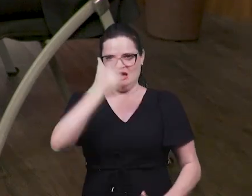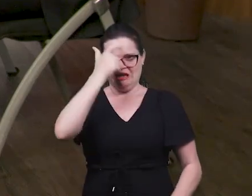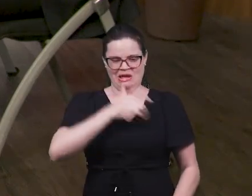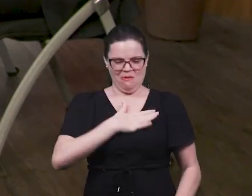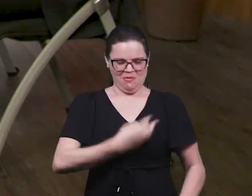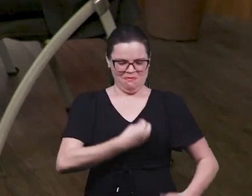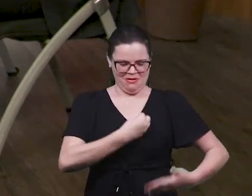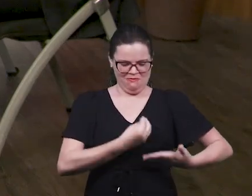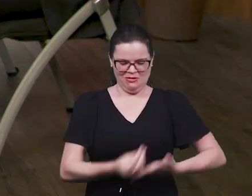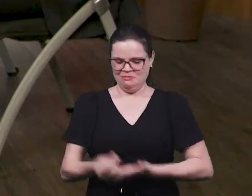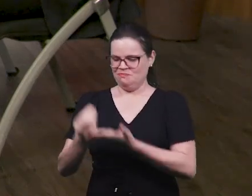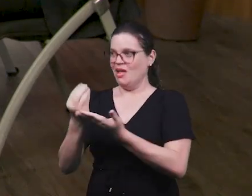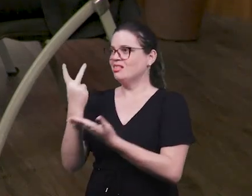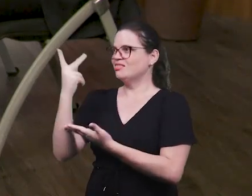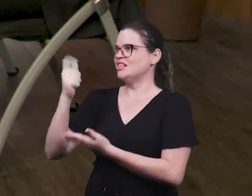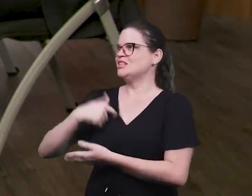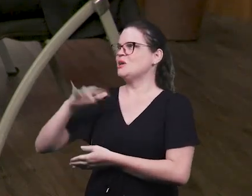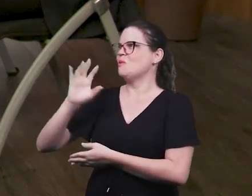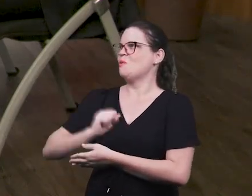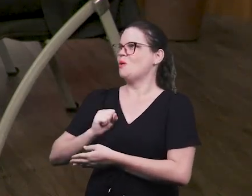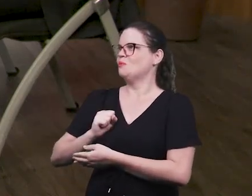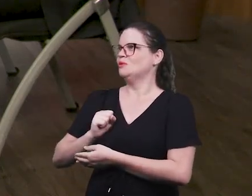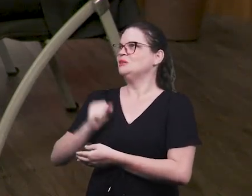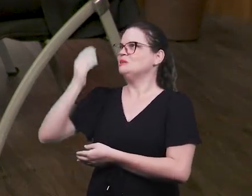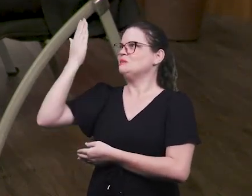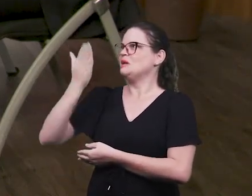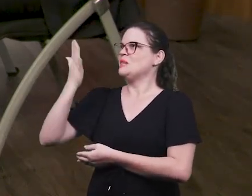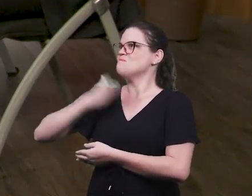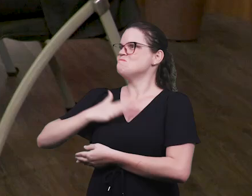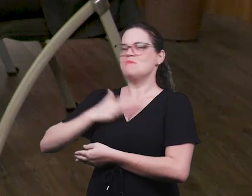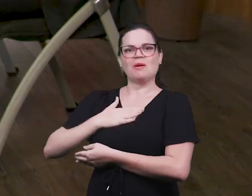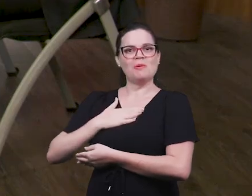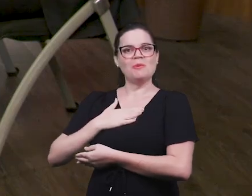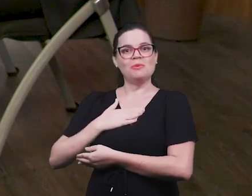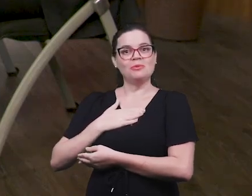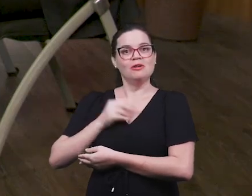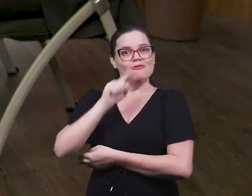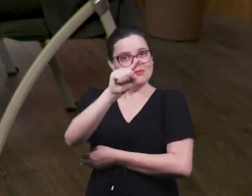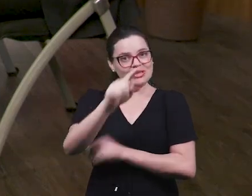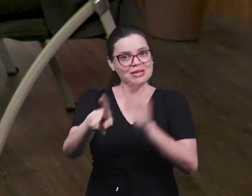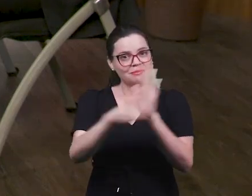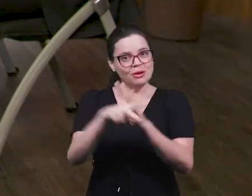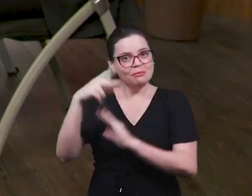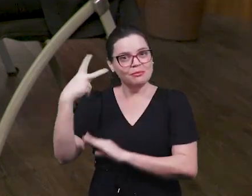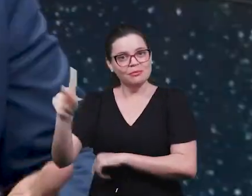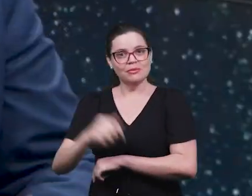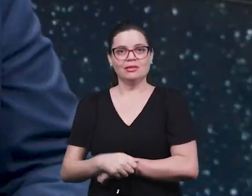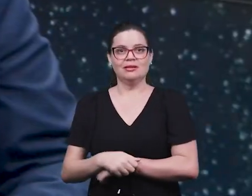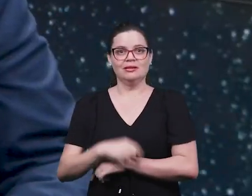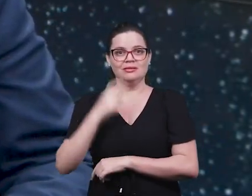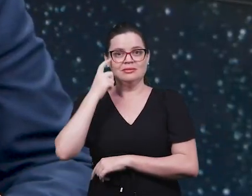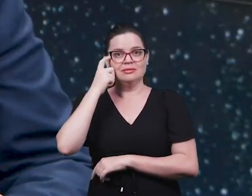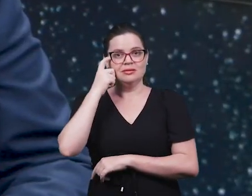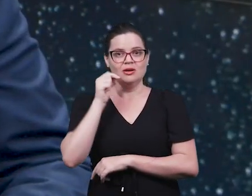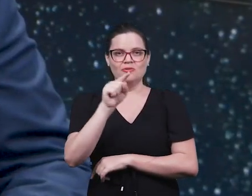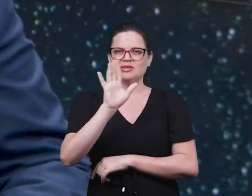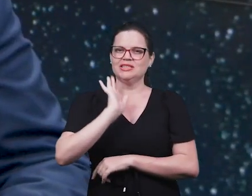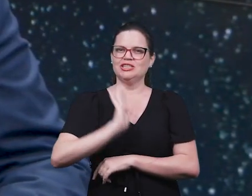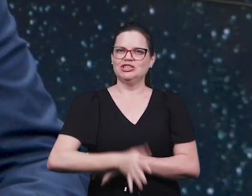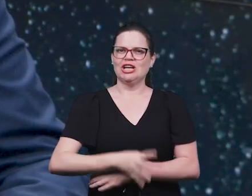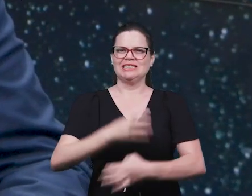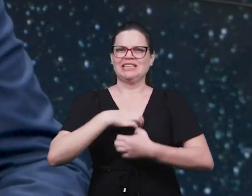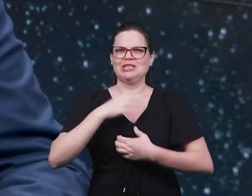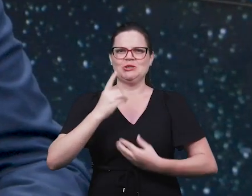Amém. Você é dele. Amém. Amém. O Senhor, a senhora, você às vezes já foi da depressão,